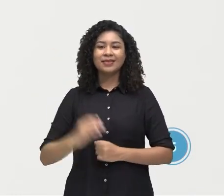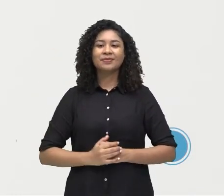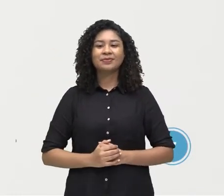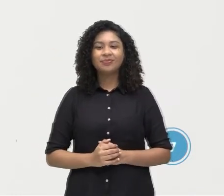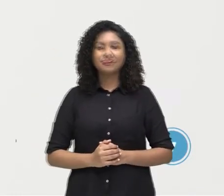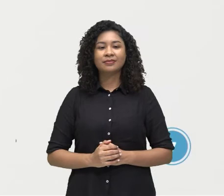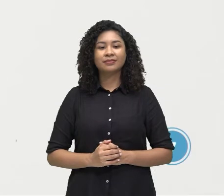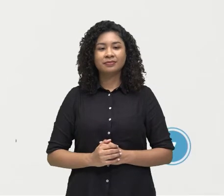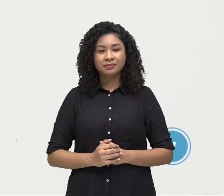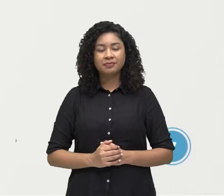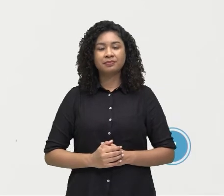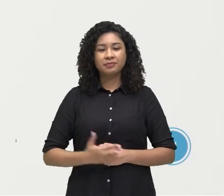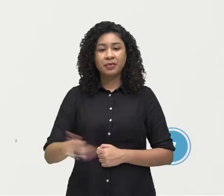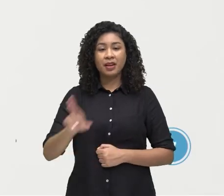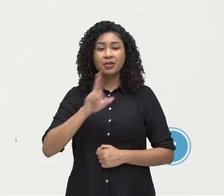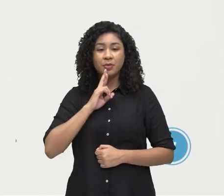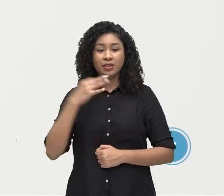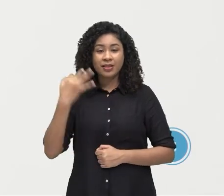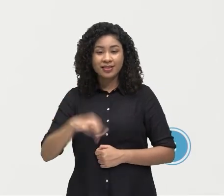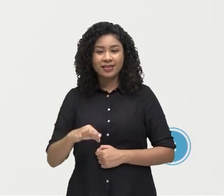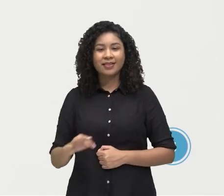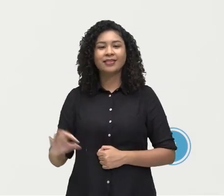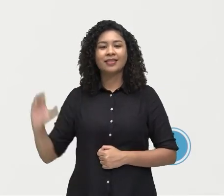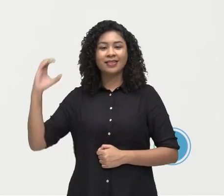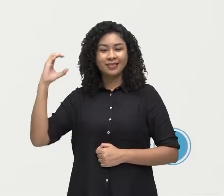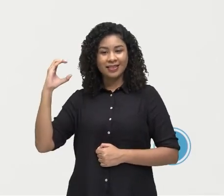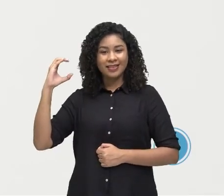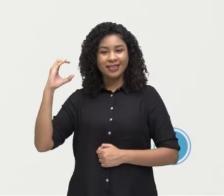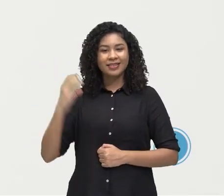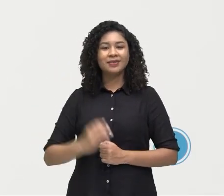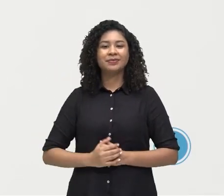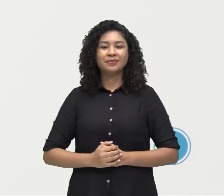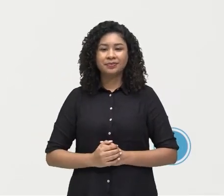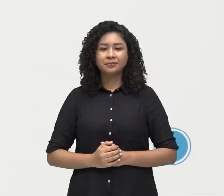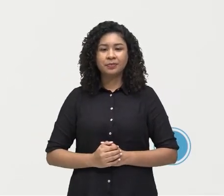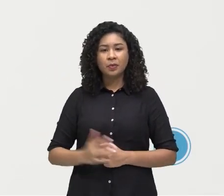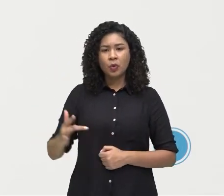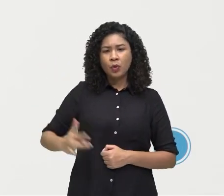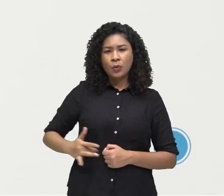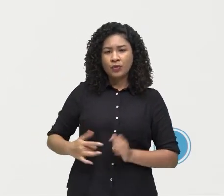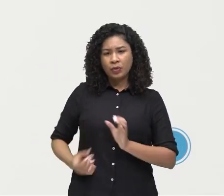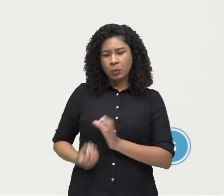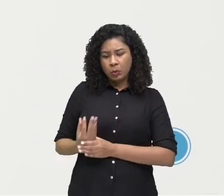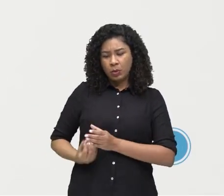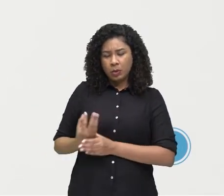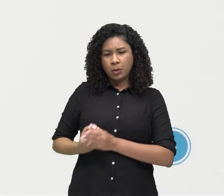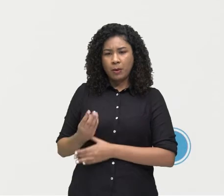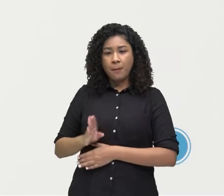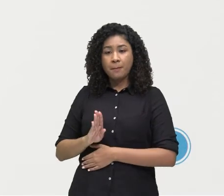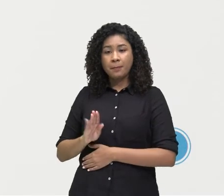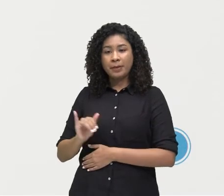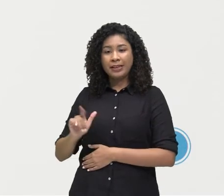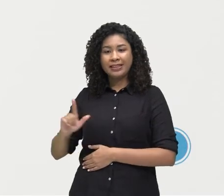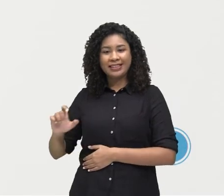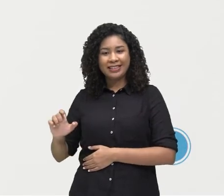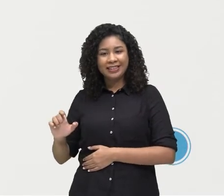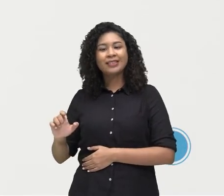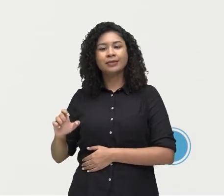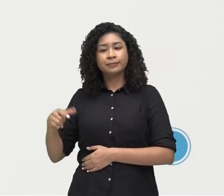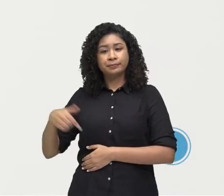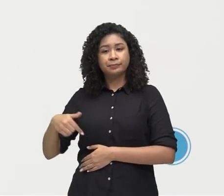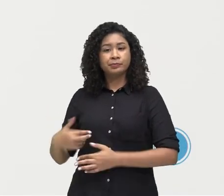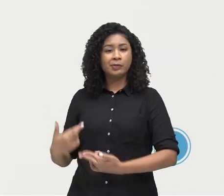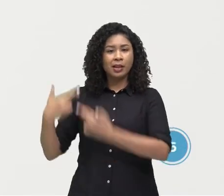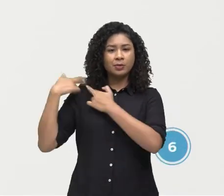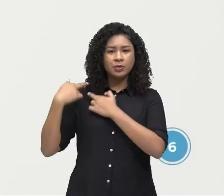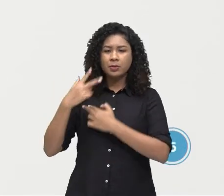nossa resposta aí, a letra C no nosso gabarito. E o fígado produz a bile, que funciona como uma espécie